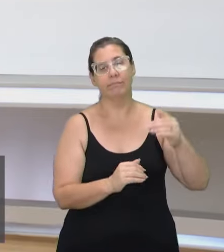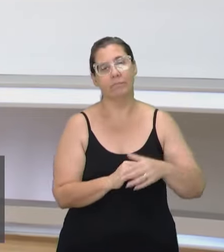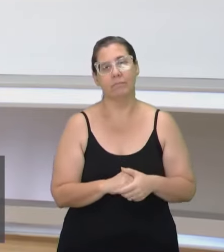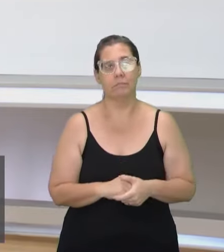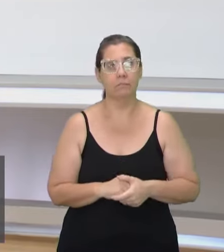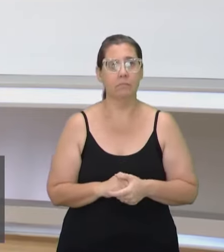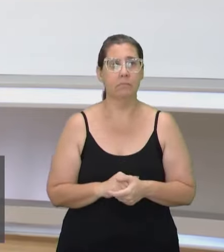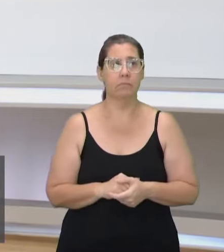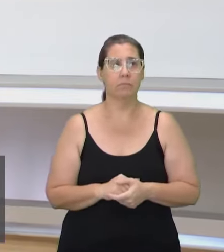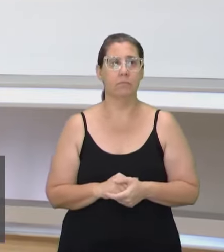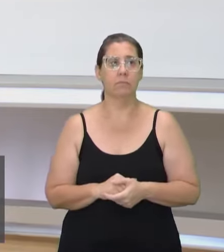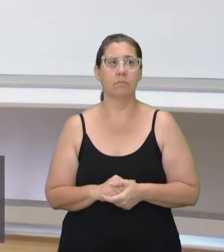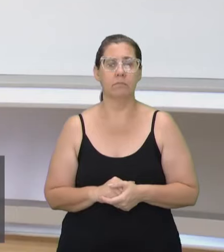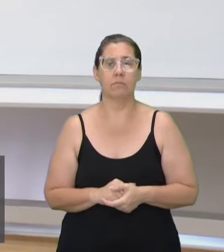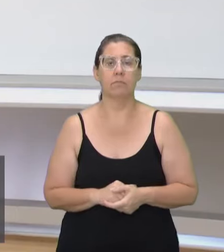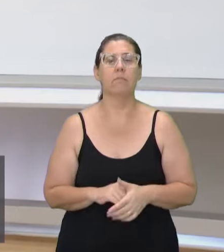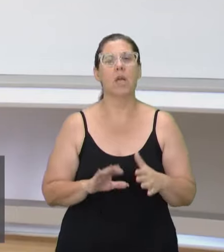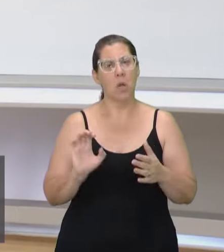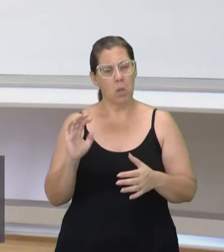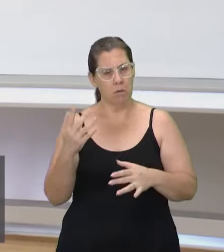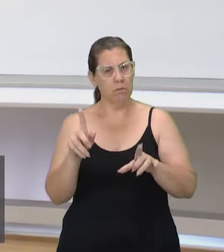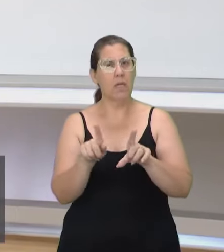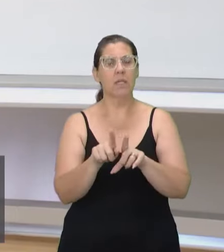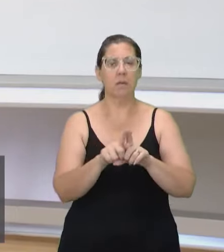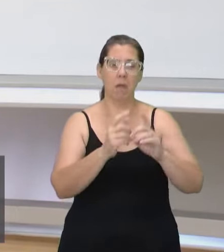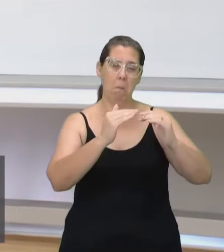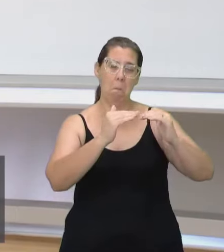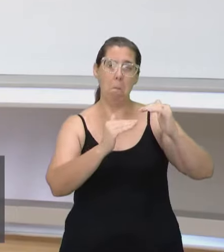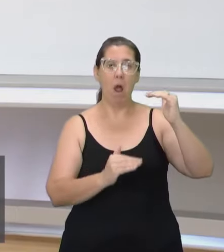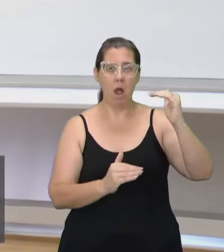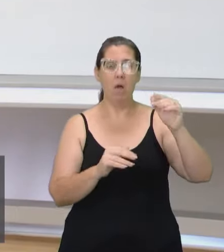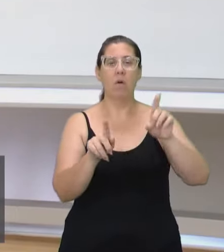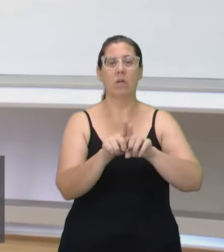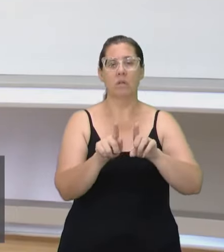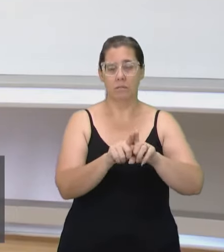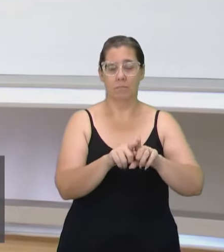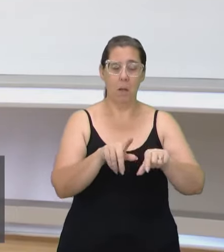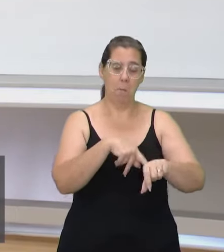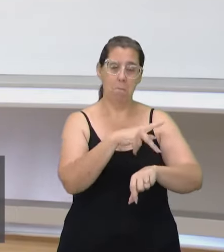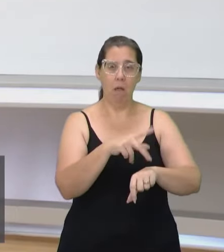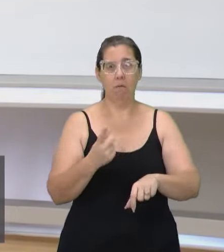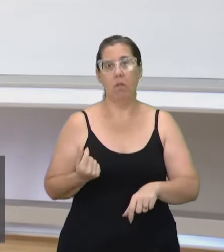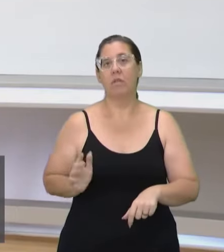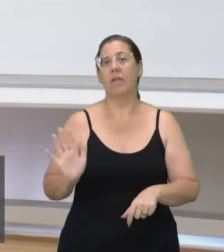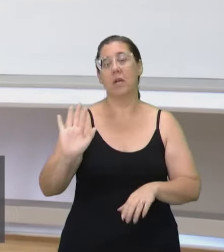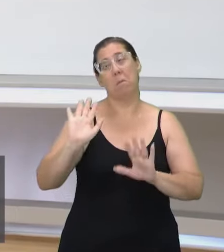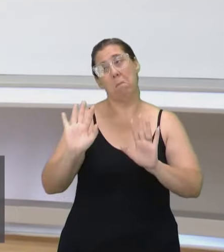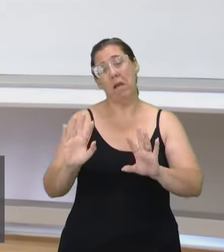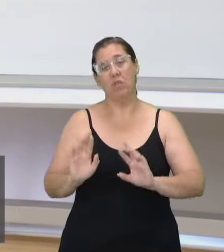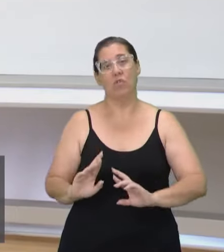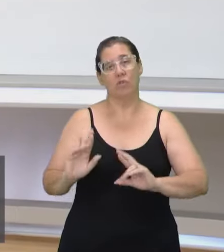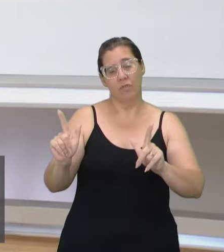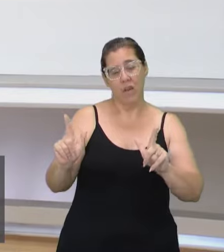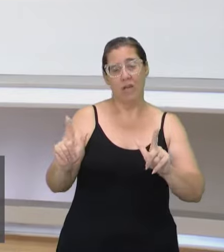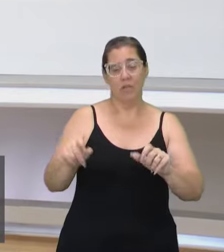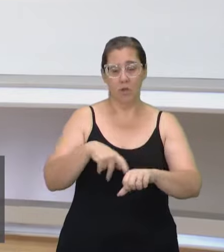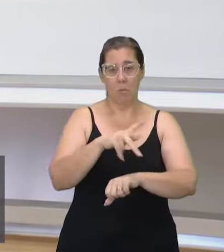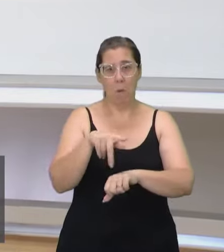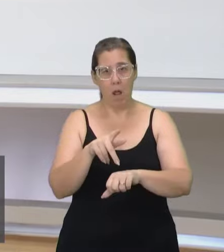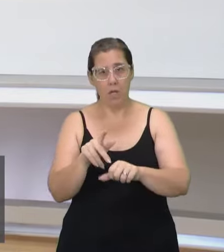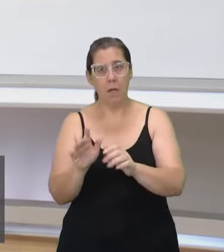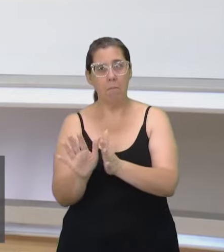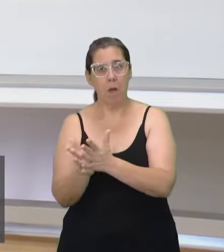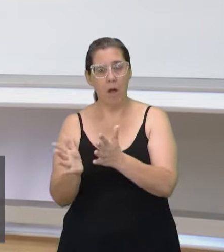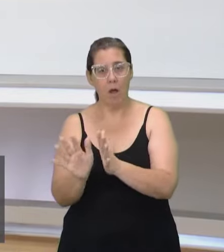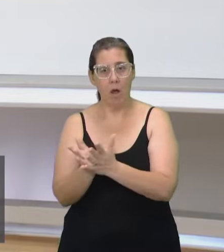né? Isso acontece também, a desigualdade social acontece também em países ricos, mas parece ser menor do que nos países pobres. E